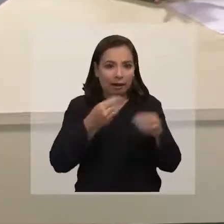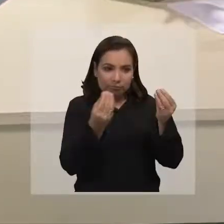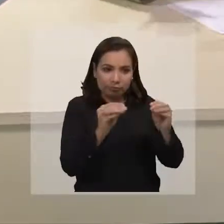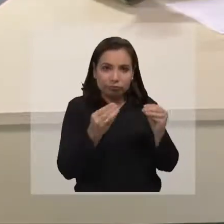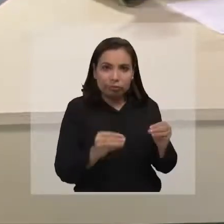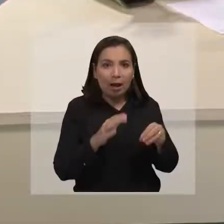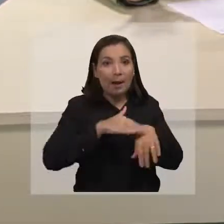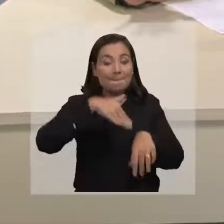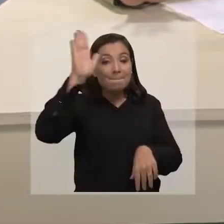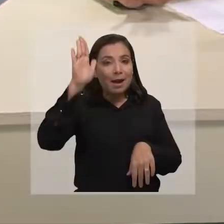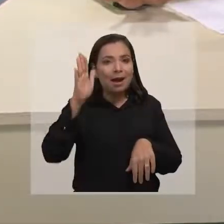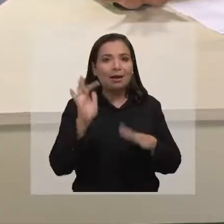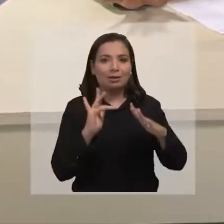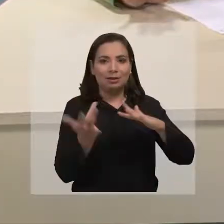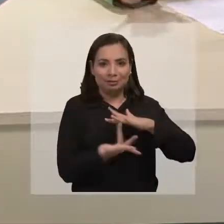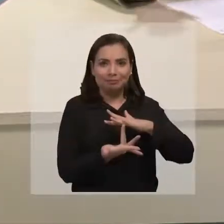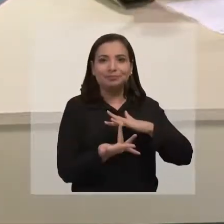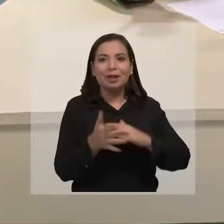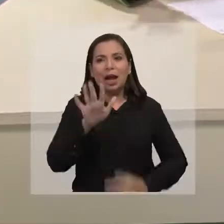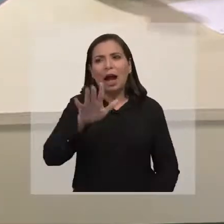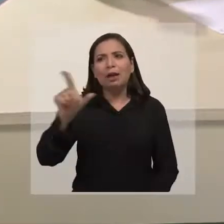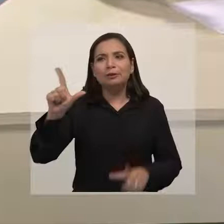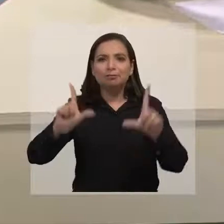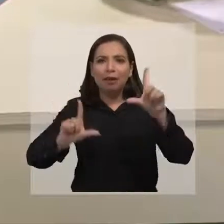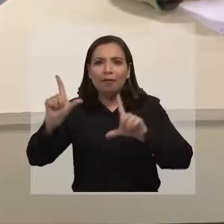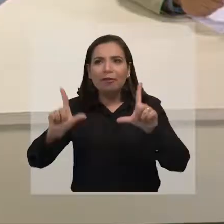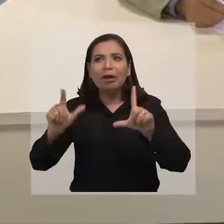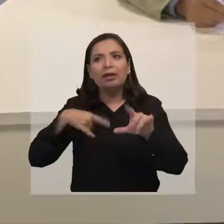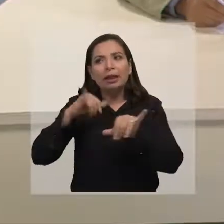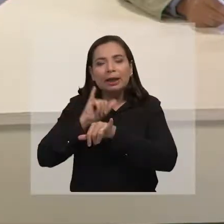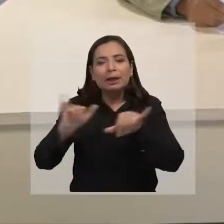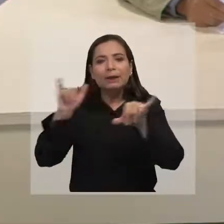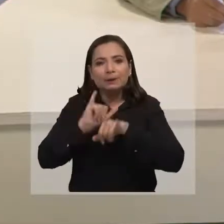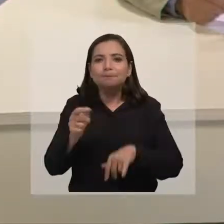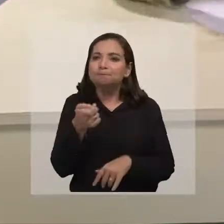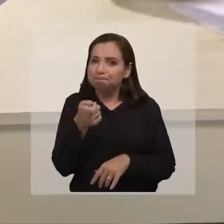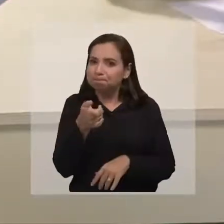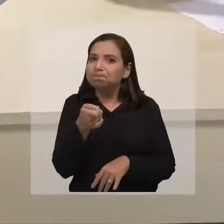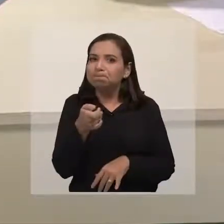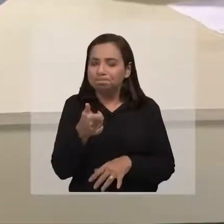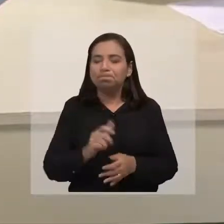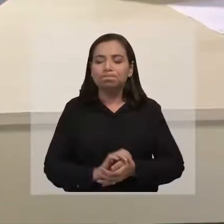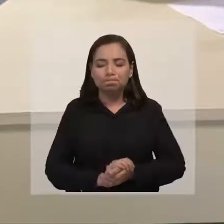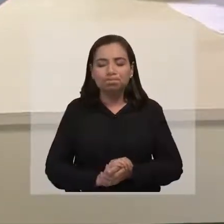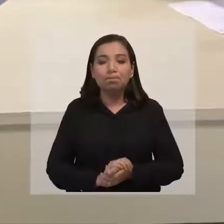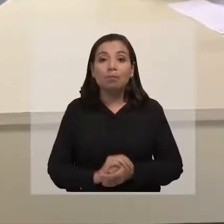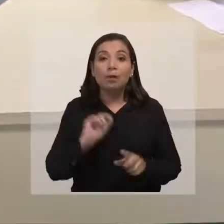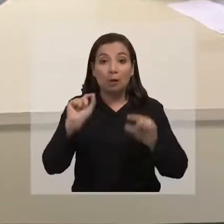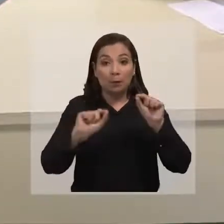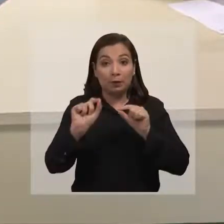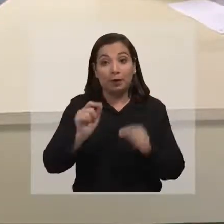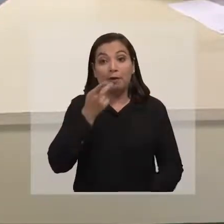né? Os jornais deram pequenas coberturas. Notinhas, né? Agora, assim, você aborda